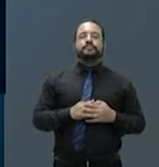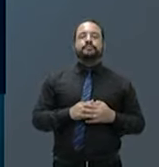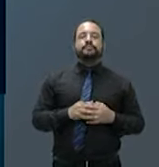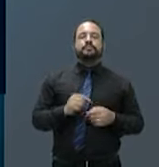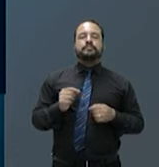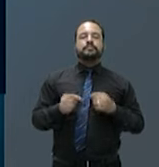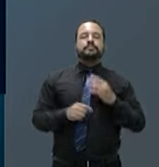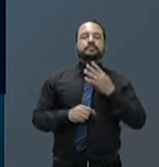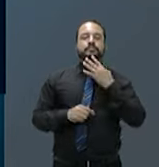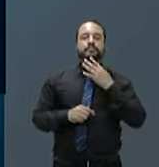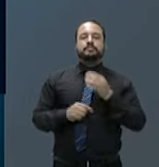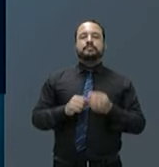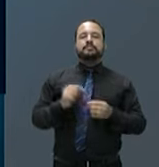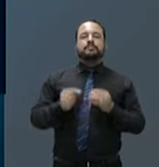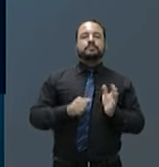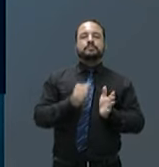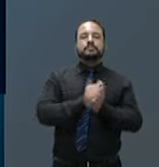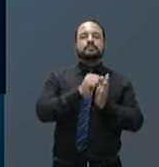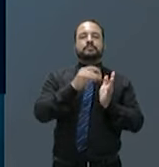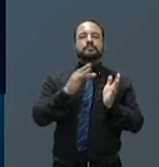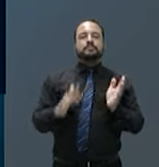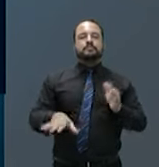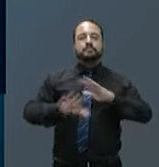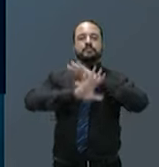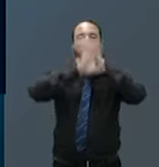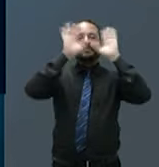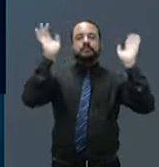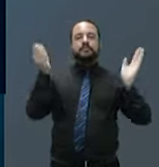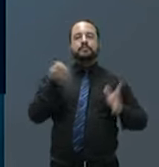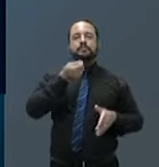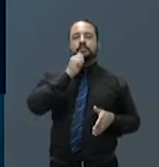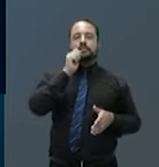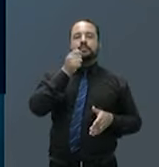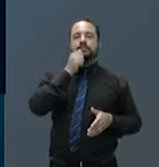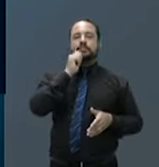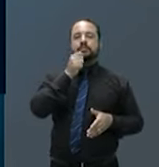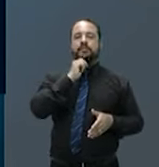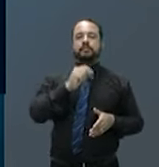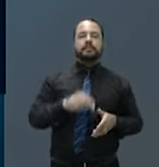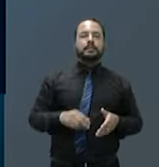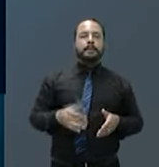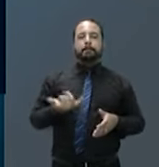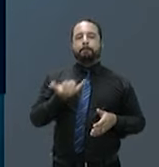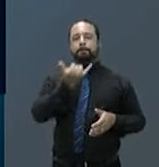conheceu dos embargos e deu-lhes provimento. Vossa Excelência pediu vista antecipada.